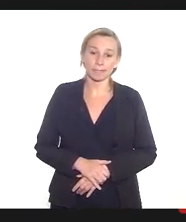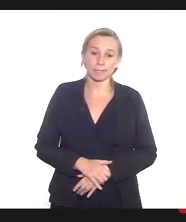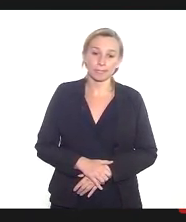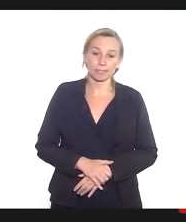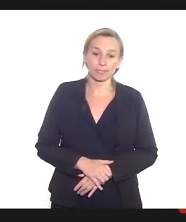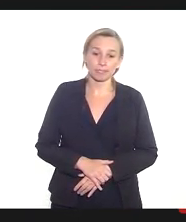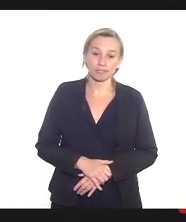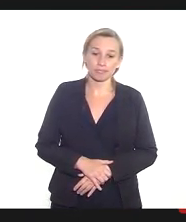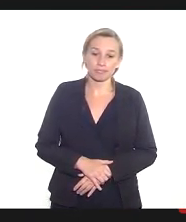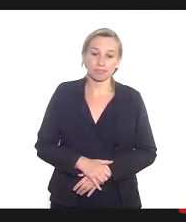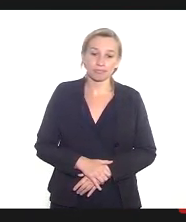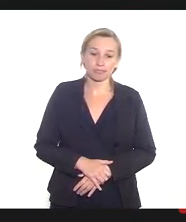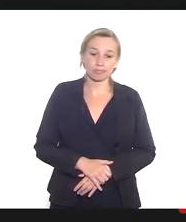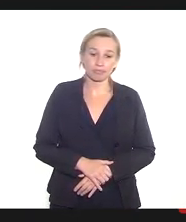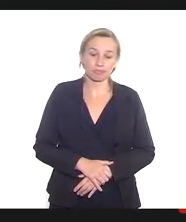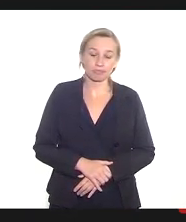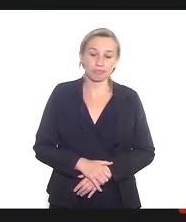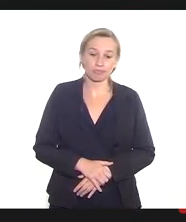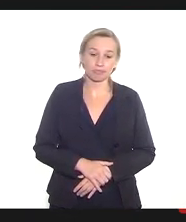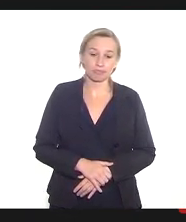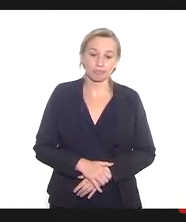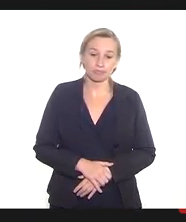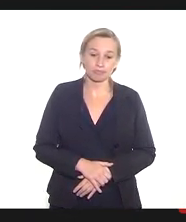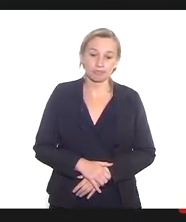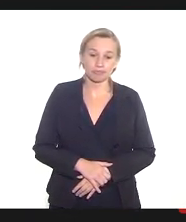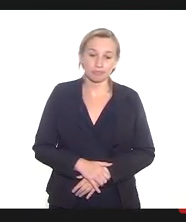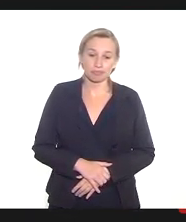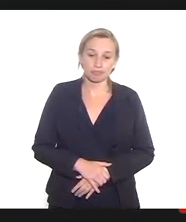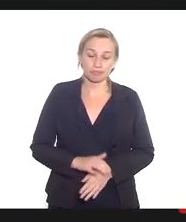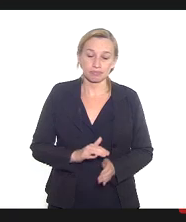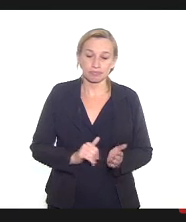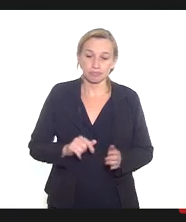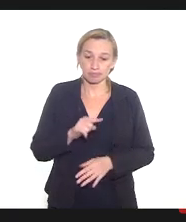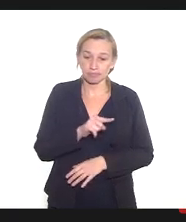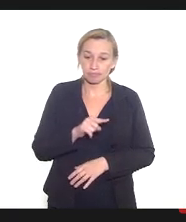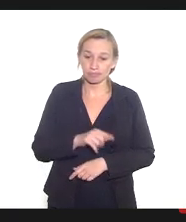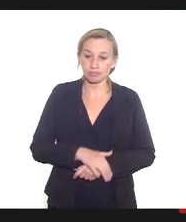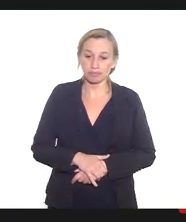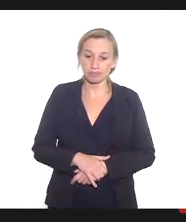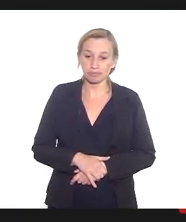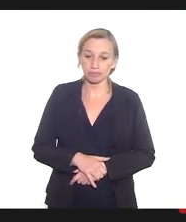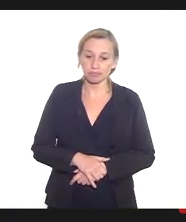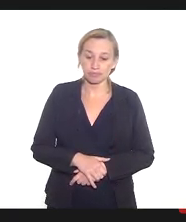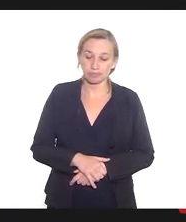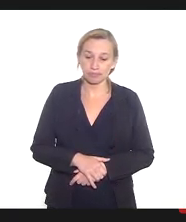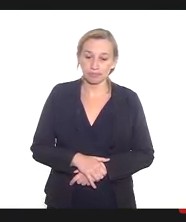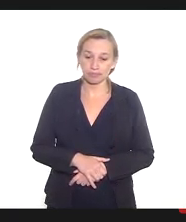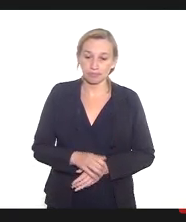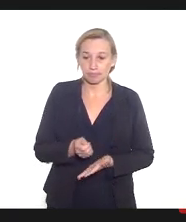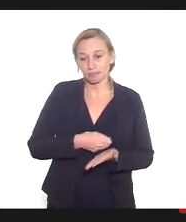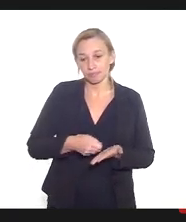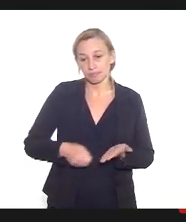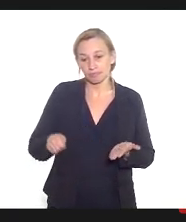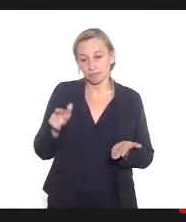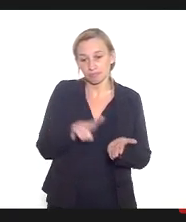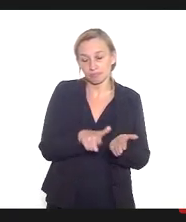tirando esta condicionante é de é prescrição